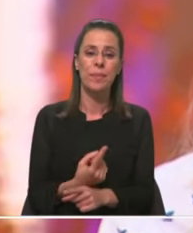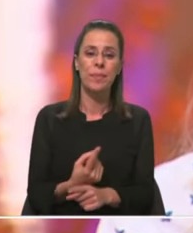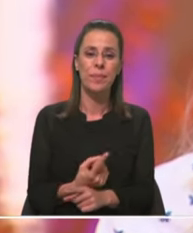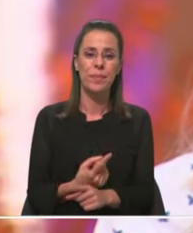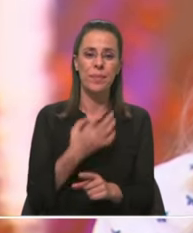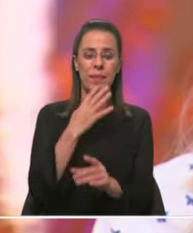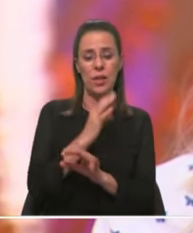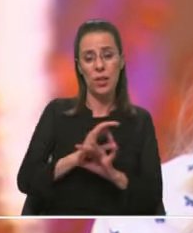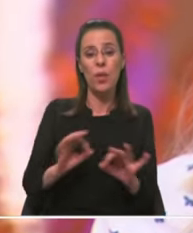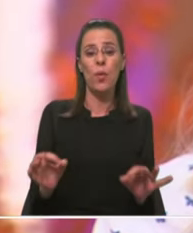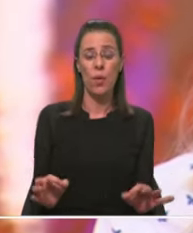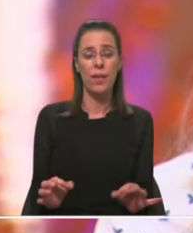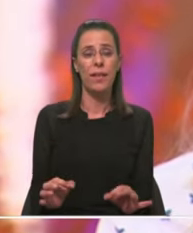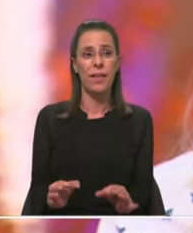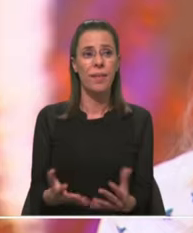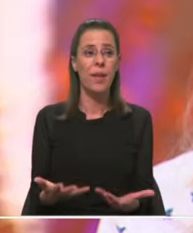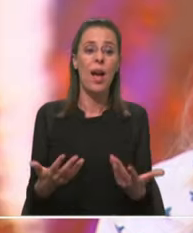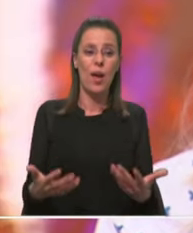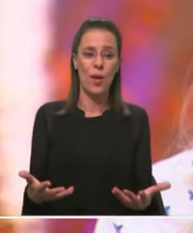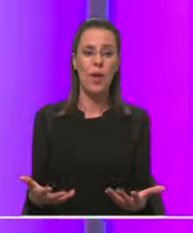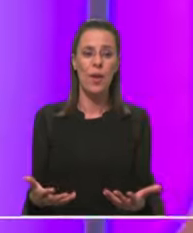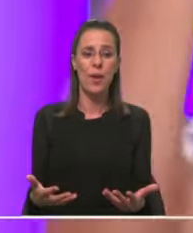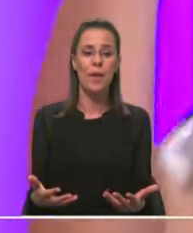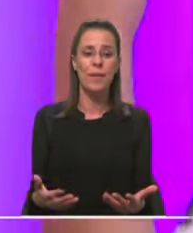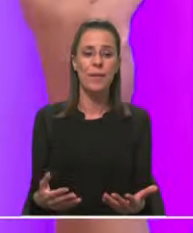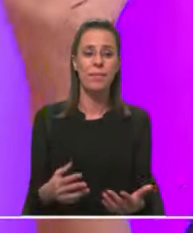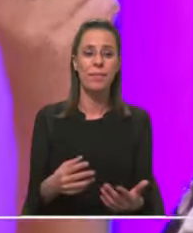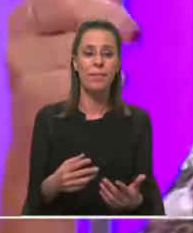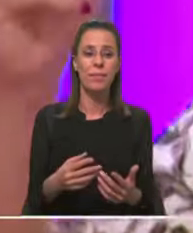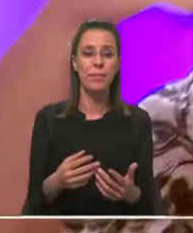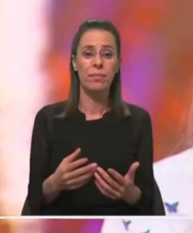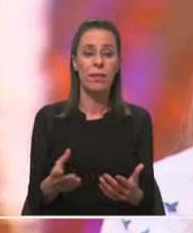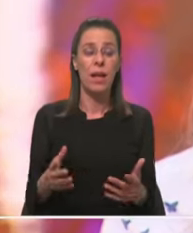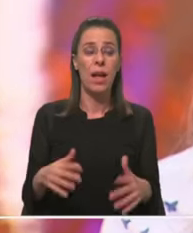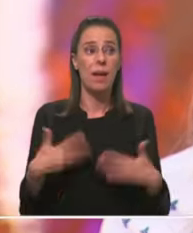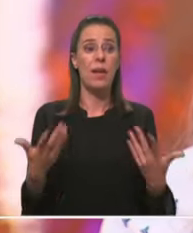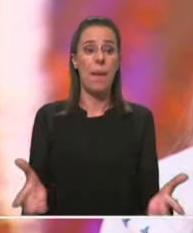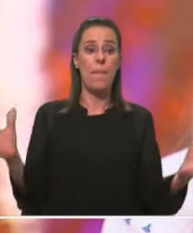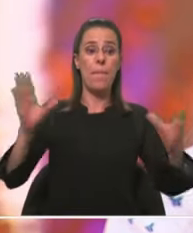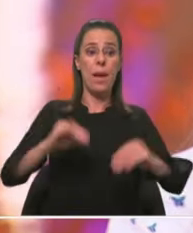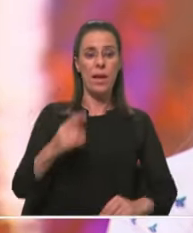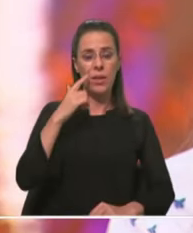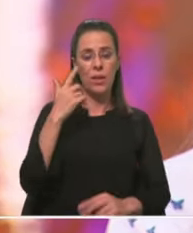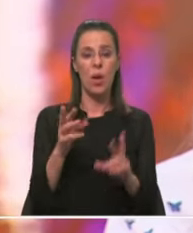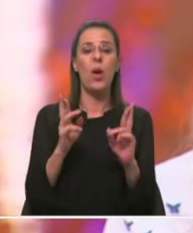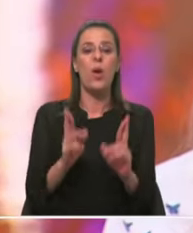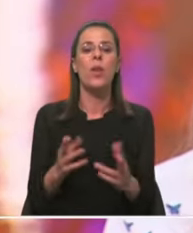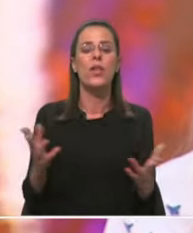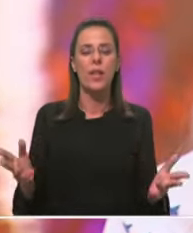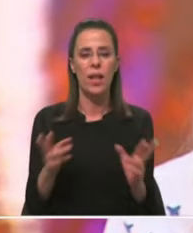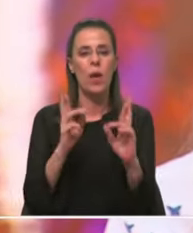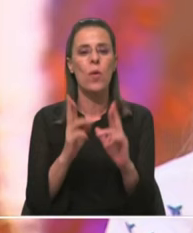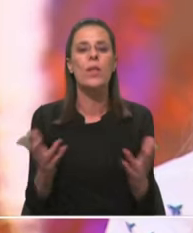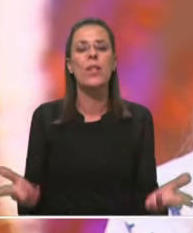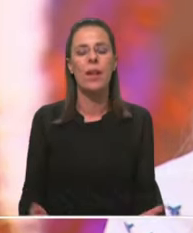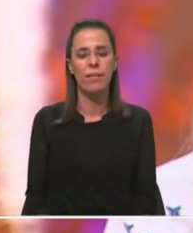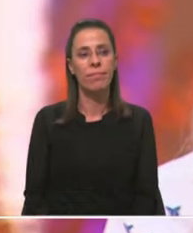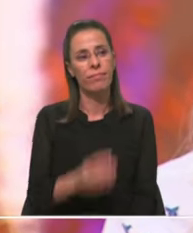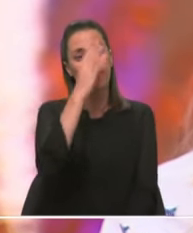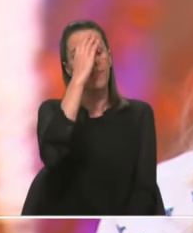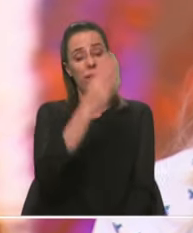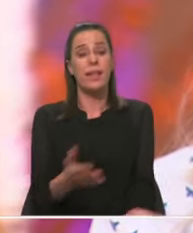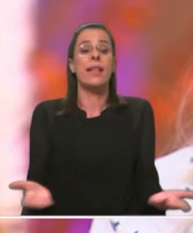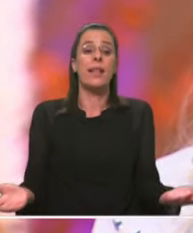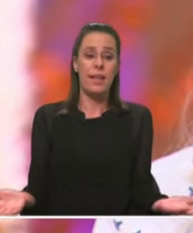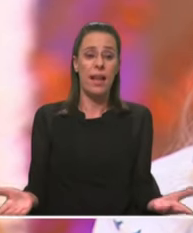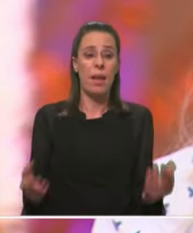tão extraordinárias e acho que agora é que vem, se calhar, os papéis ainda mais extraordinários. Oxalá, Não é? Porque. oxalá. E ele sabe, não